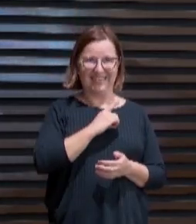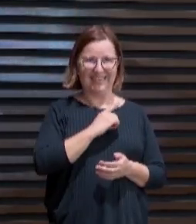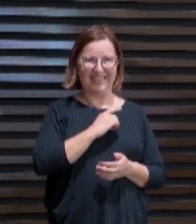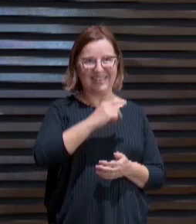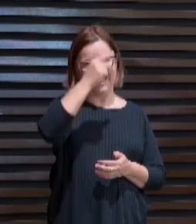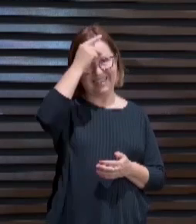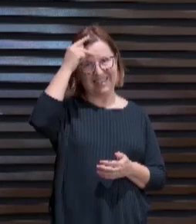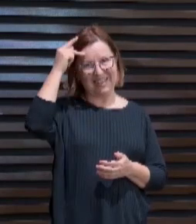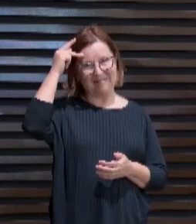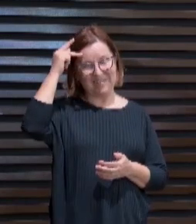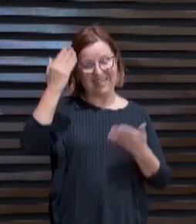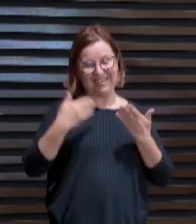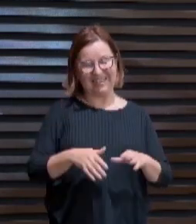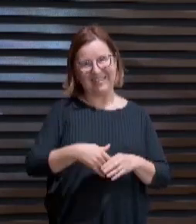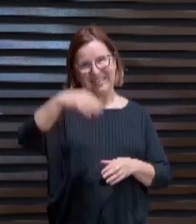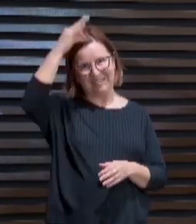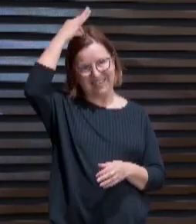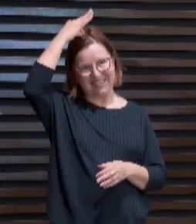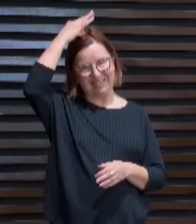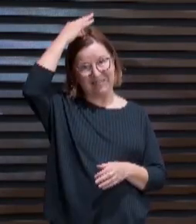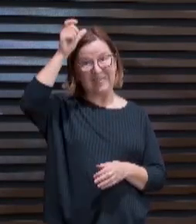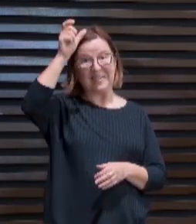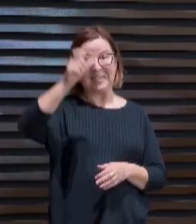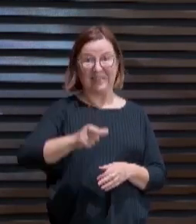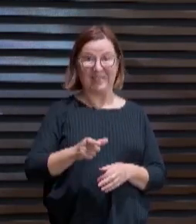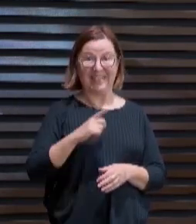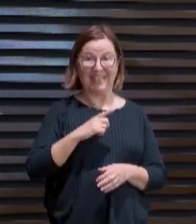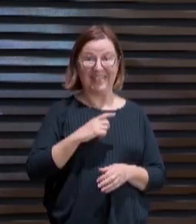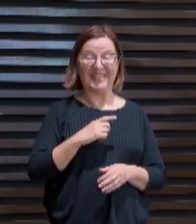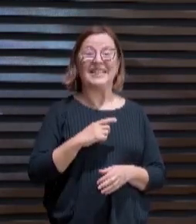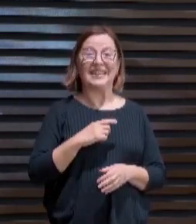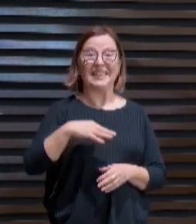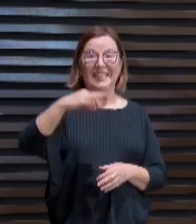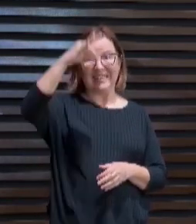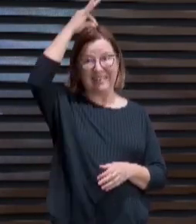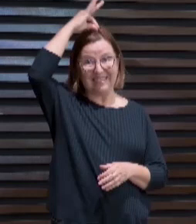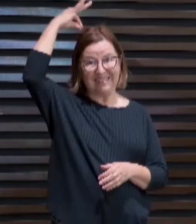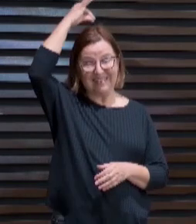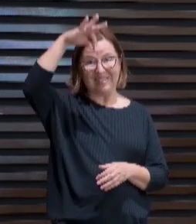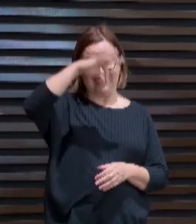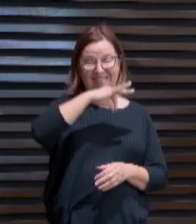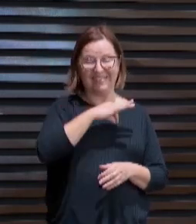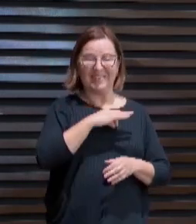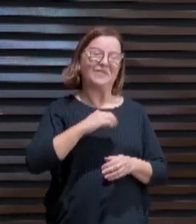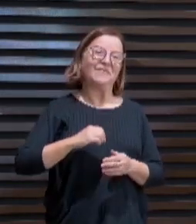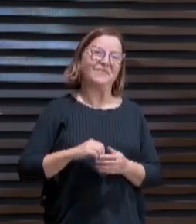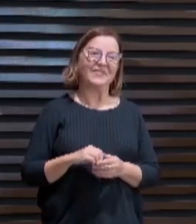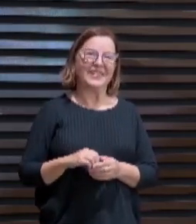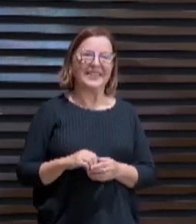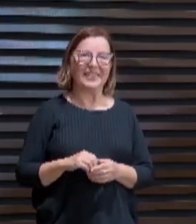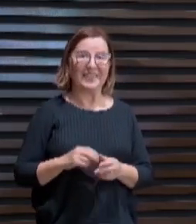foi regenerado. E aquele que é habitado pelo Espírito Santo perseverará mesmo diante da face da morte. Amém? Você crê